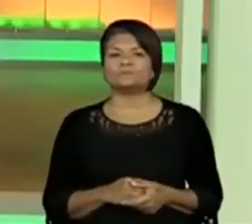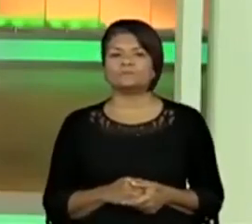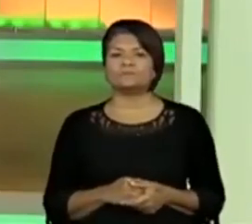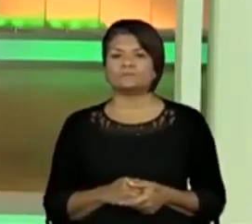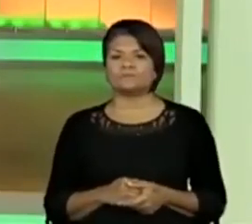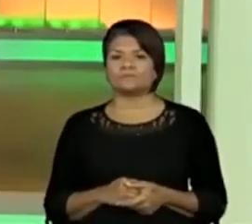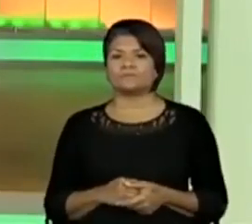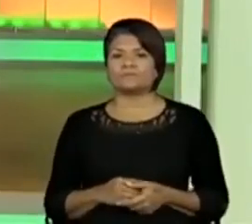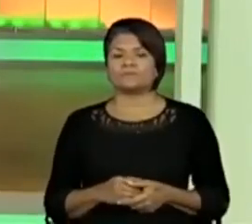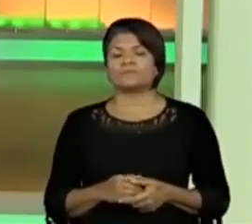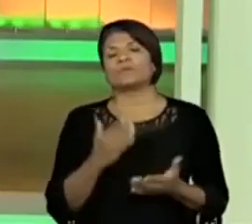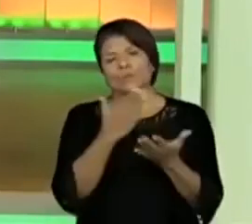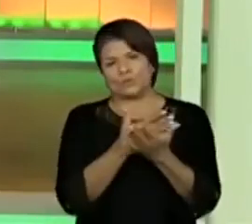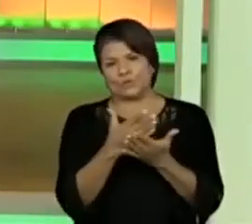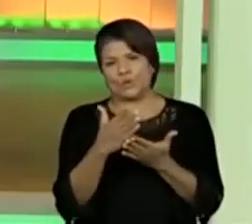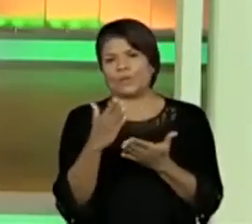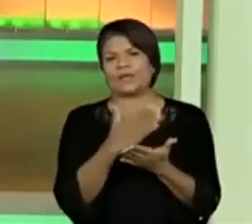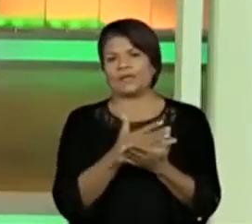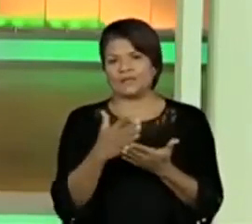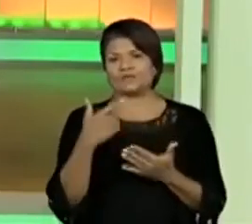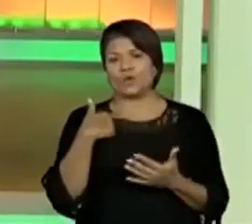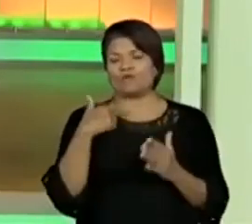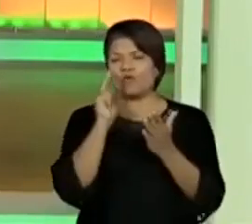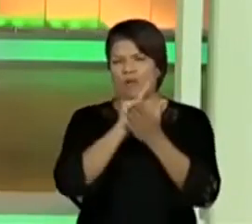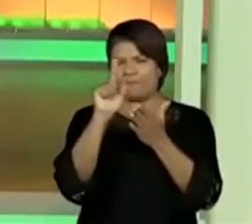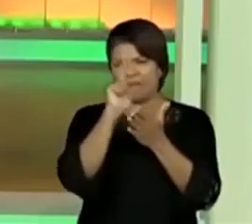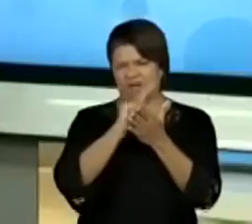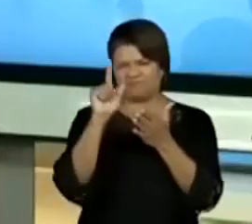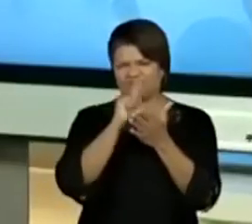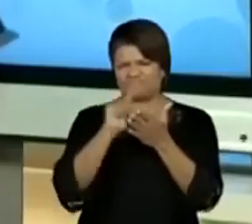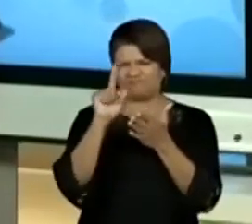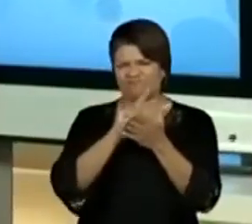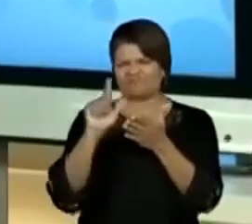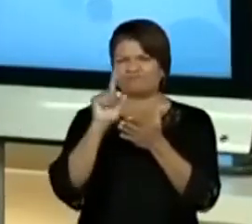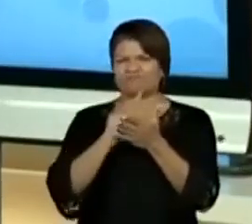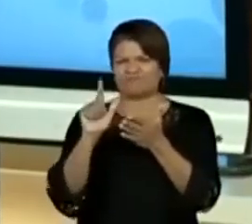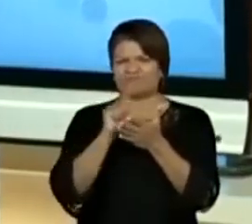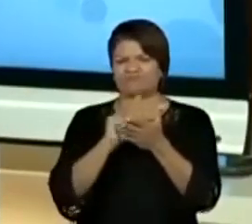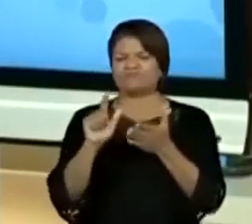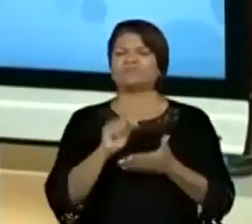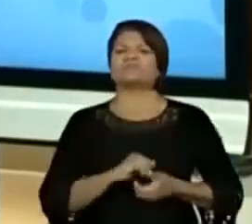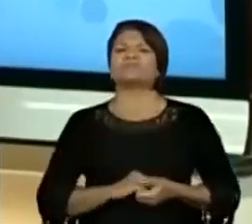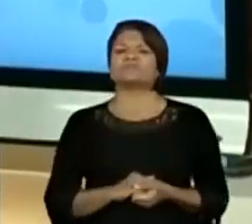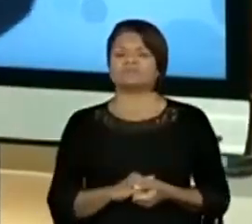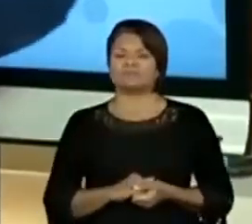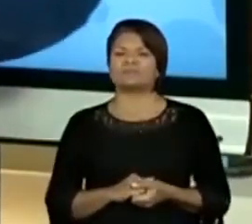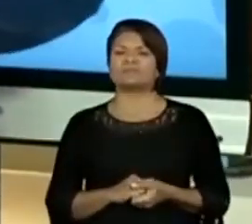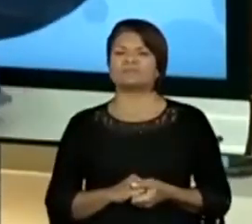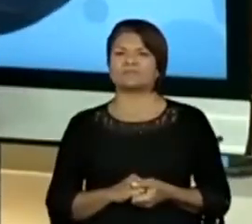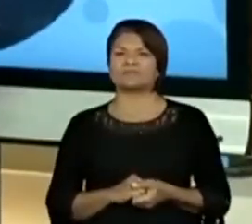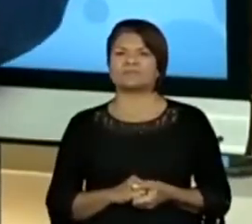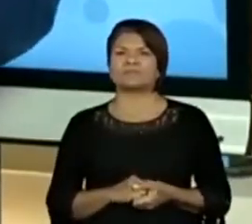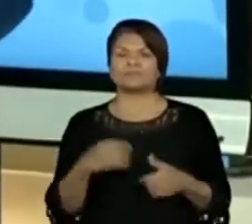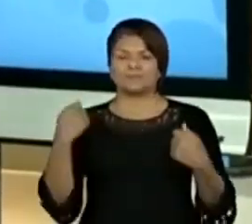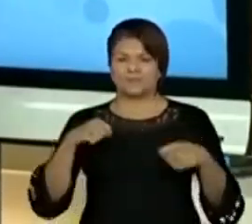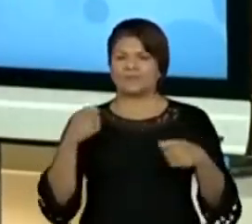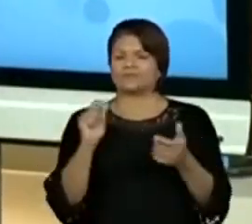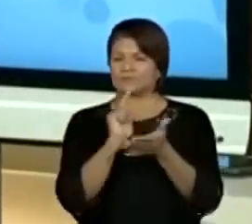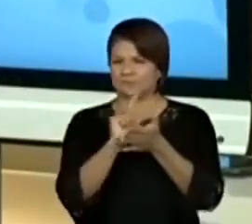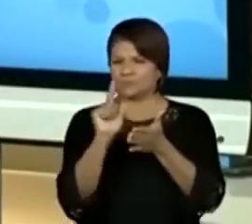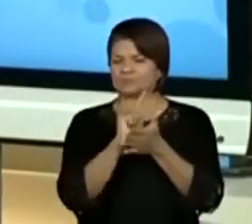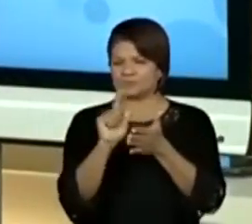Vamos pôr aqui do começo, deixa a professora só limpar um pouquinho essa tela para falar um pouquinho desse